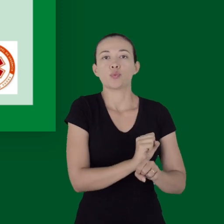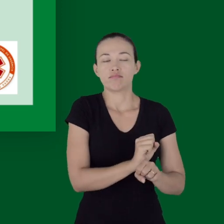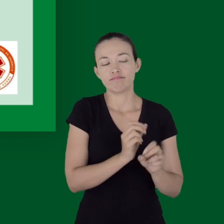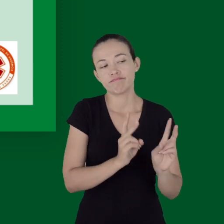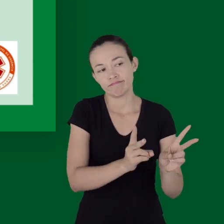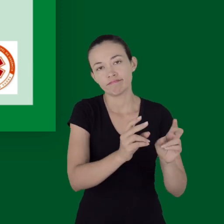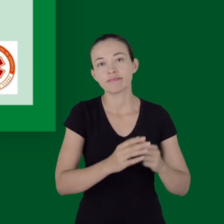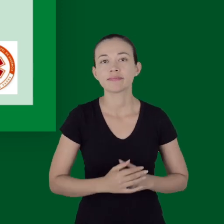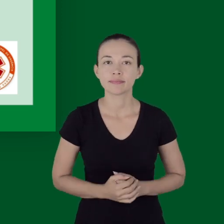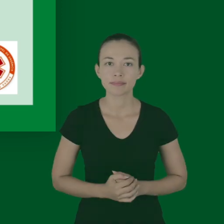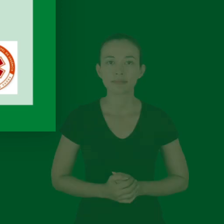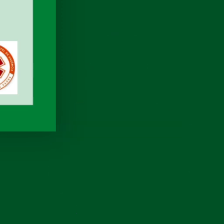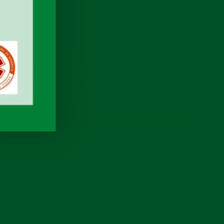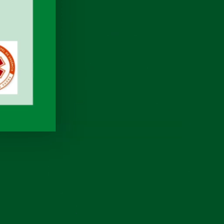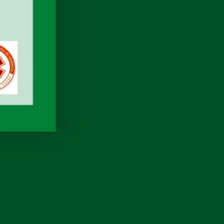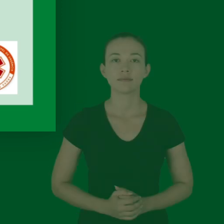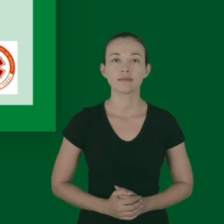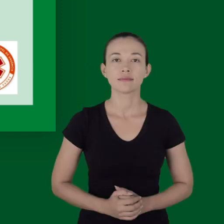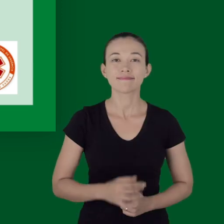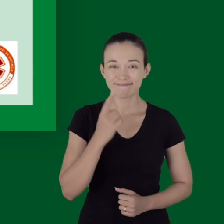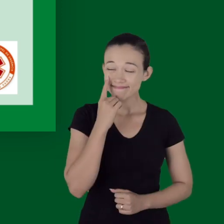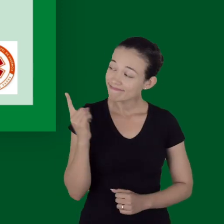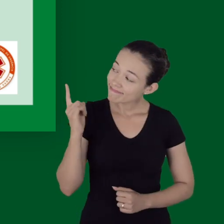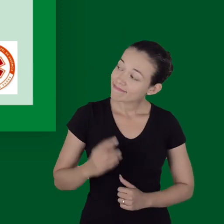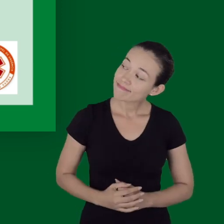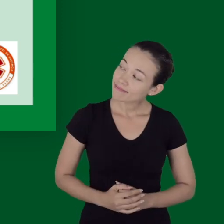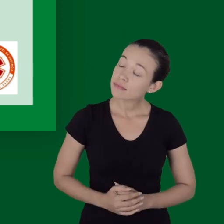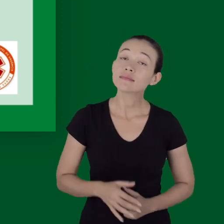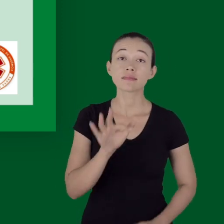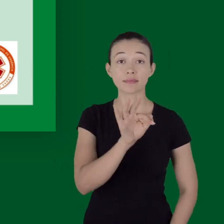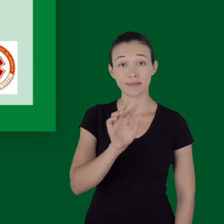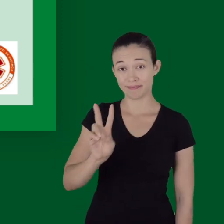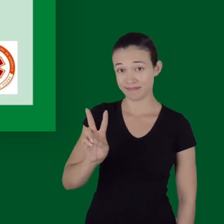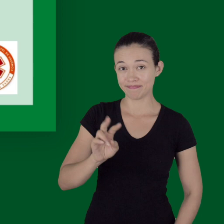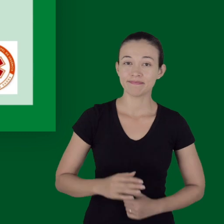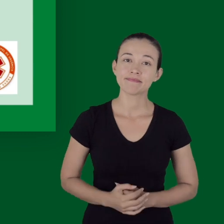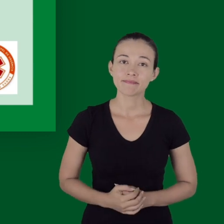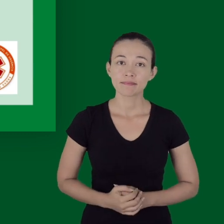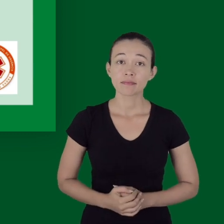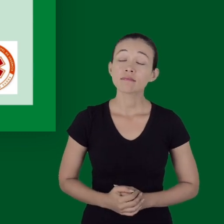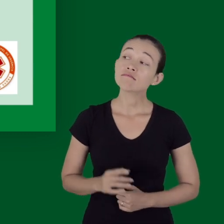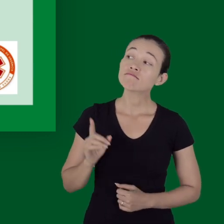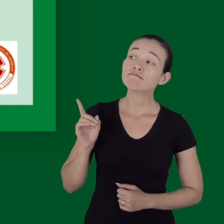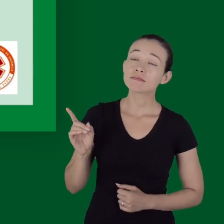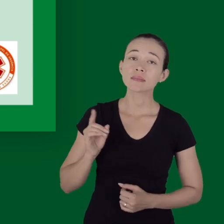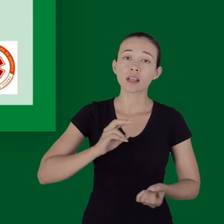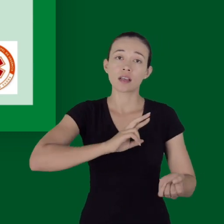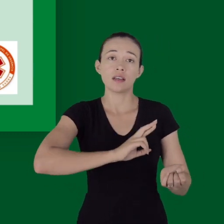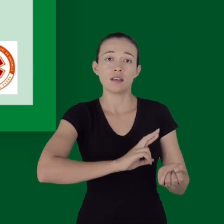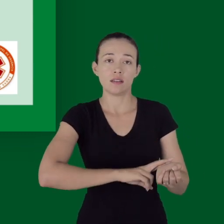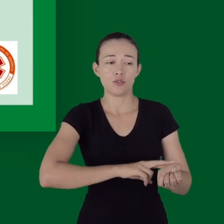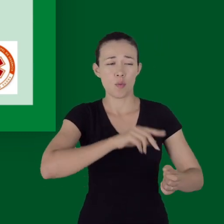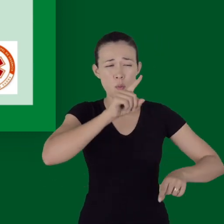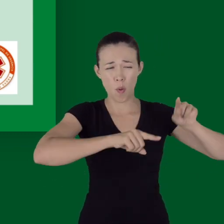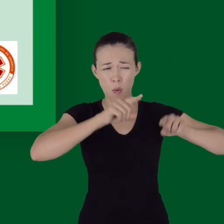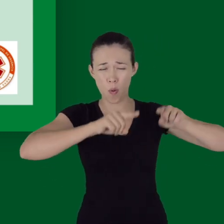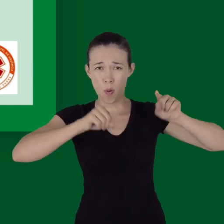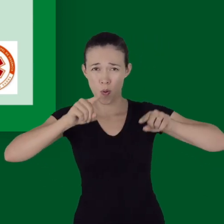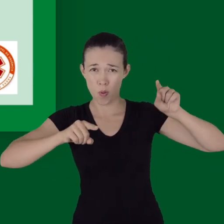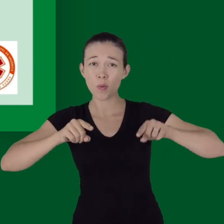FV é sempre ritmo de parada. E a FV, que é o último ritmo, que é um ritmo anárquico, QRS